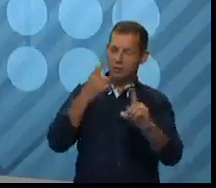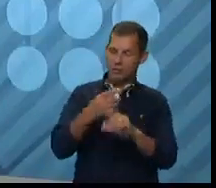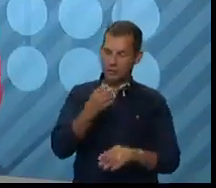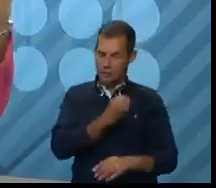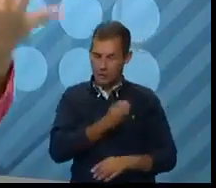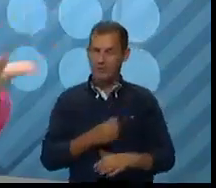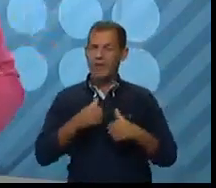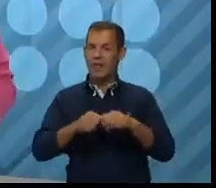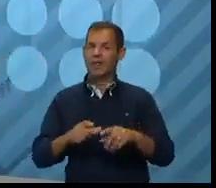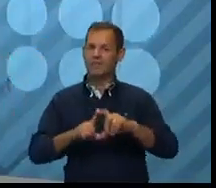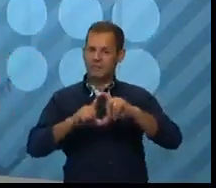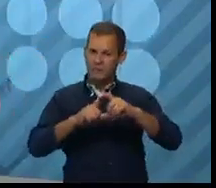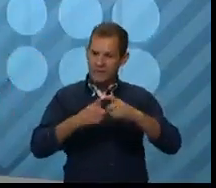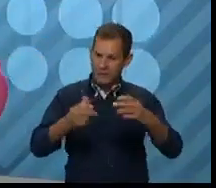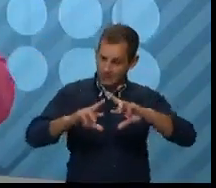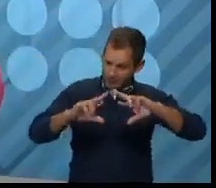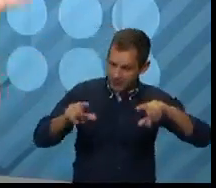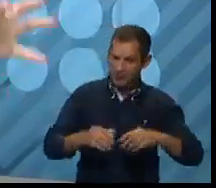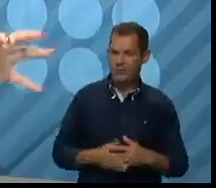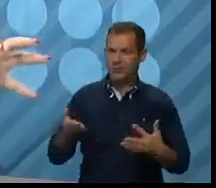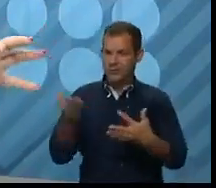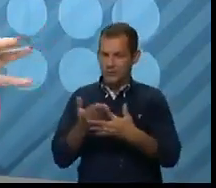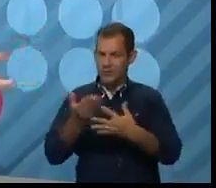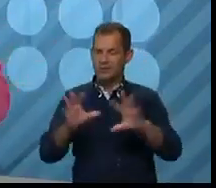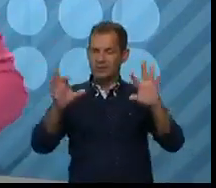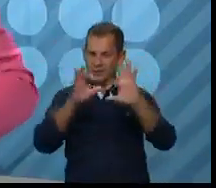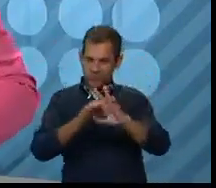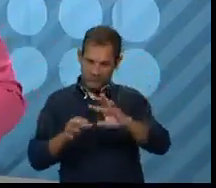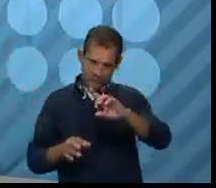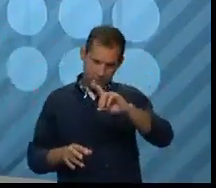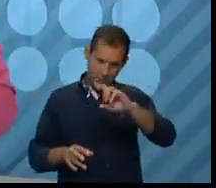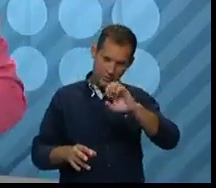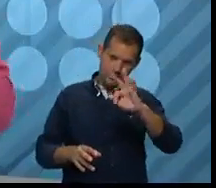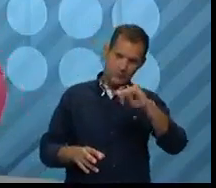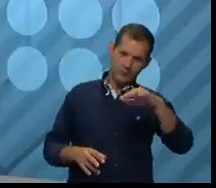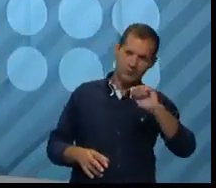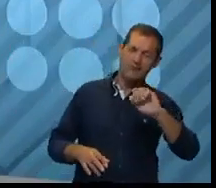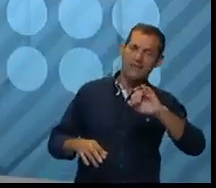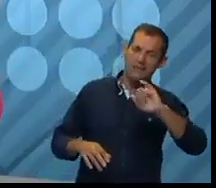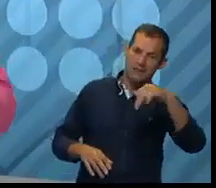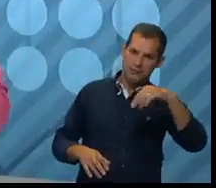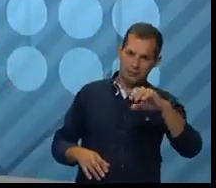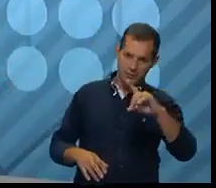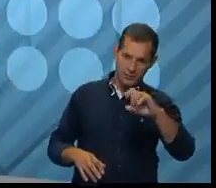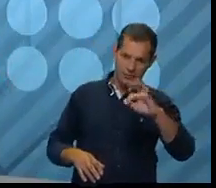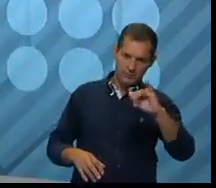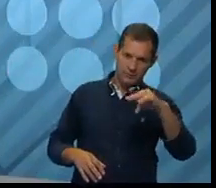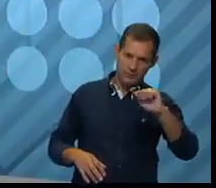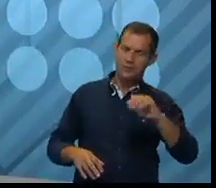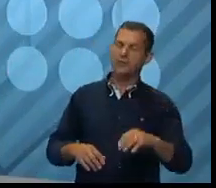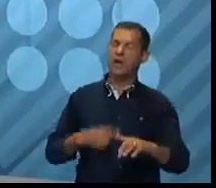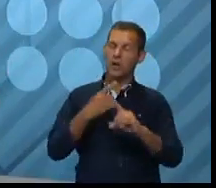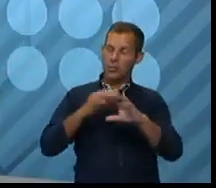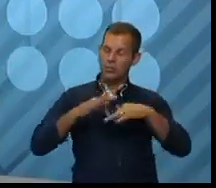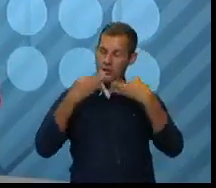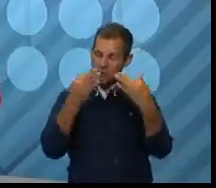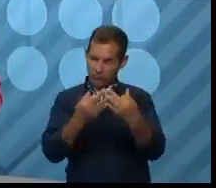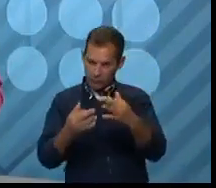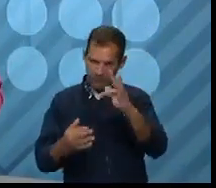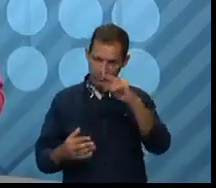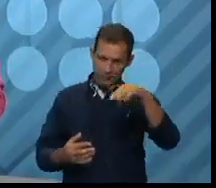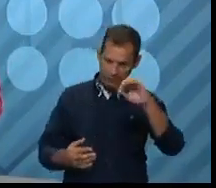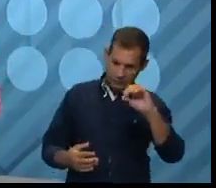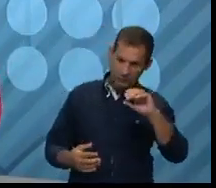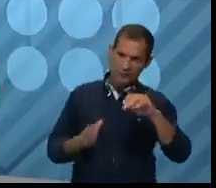número. Essa é a grande diferença, né, entre as integrais indefinidas e definidas. Nas indefinidas encontramos famílias de funções e